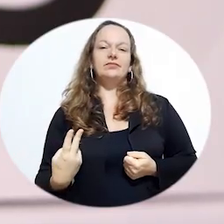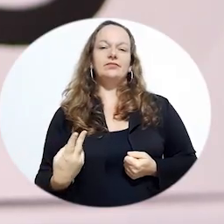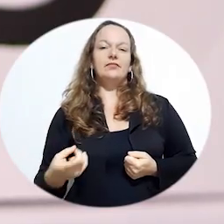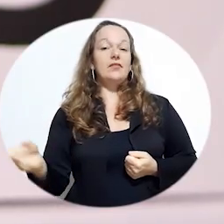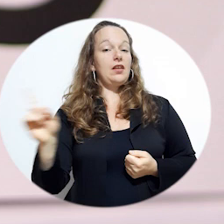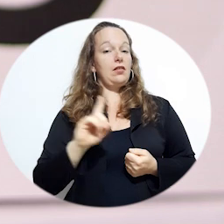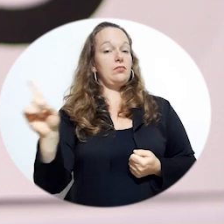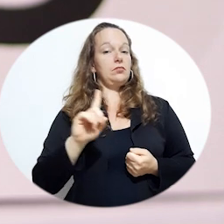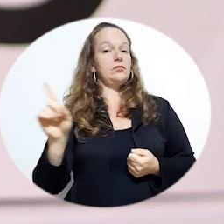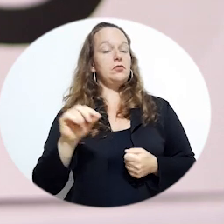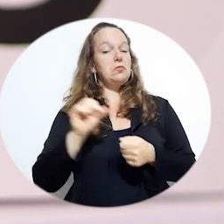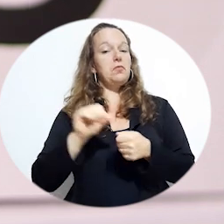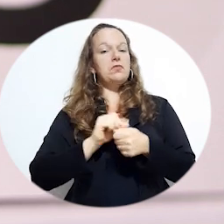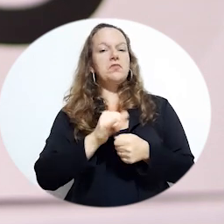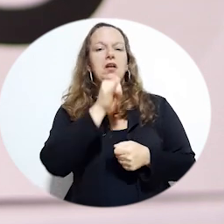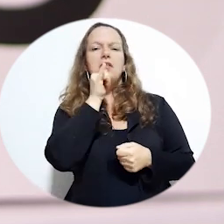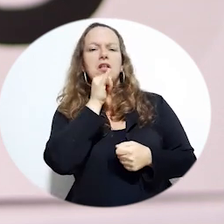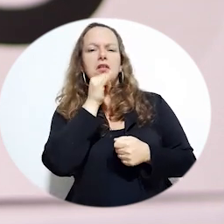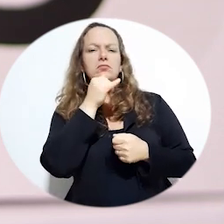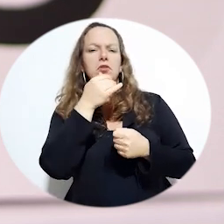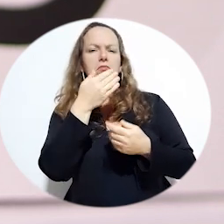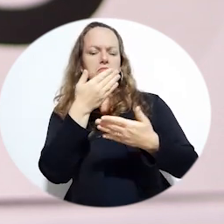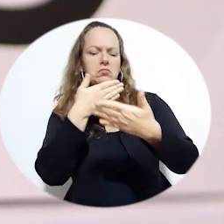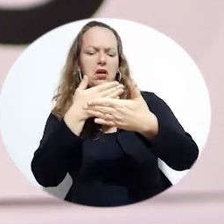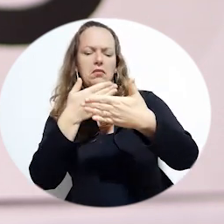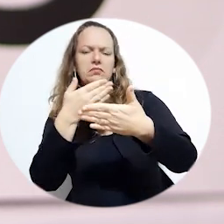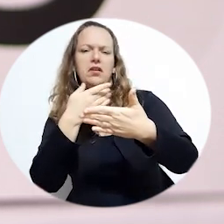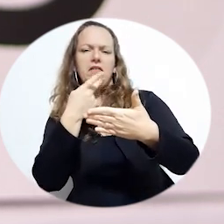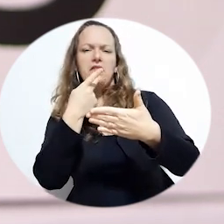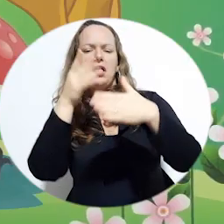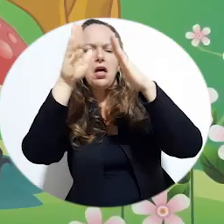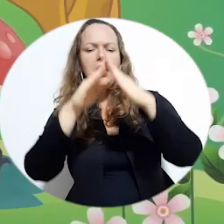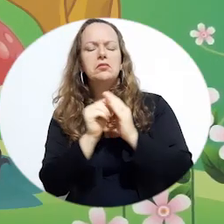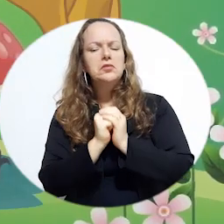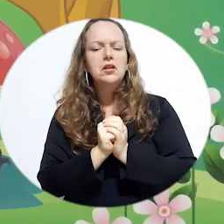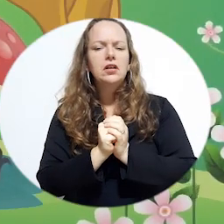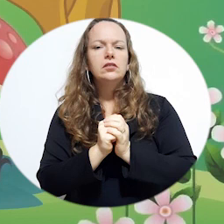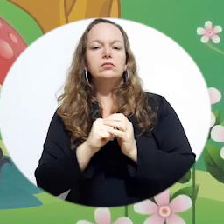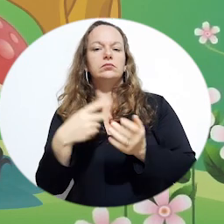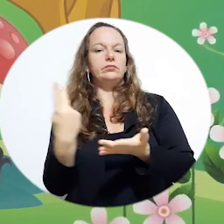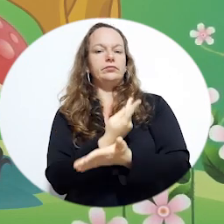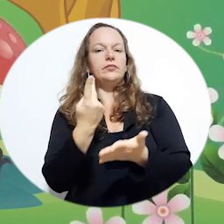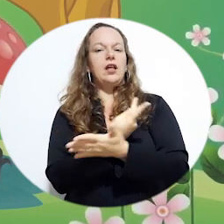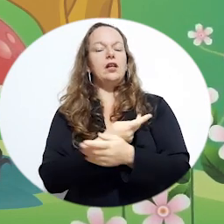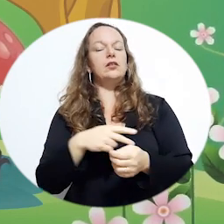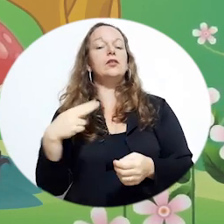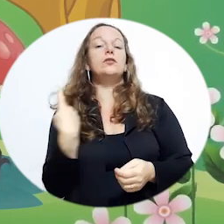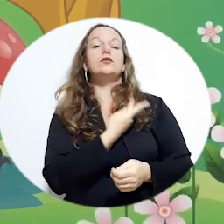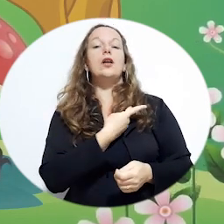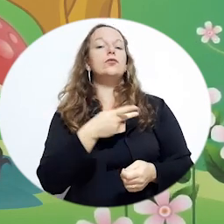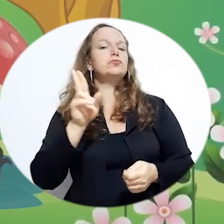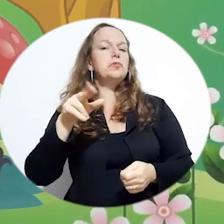não façam imagens para adorar ou venerar. Isso é bom! Nós não